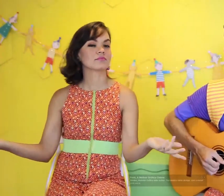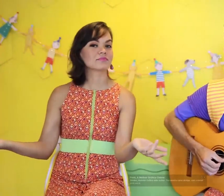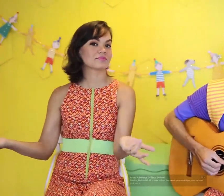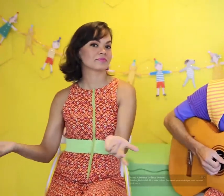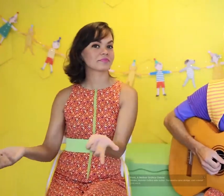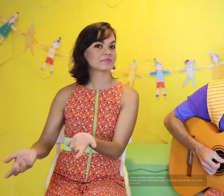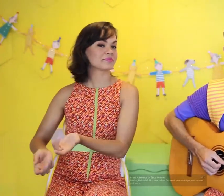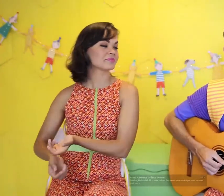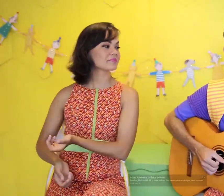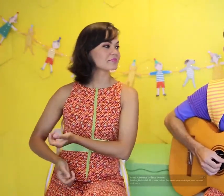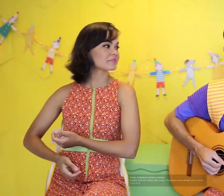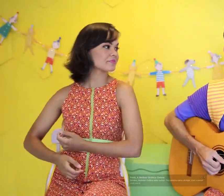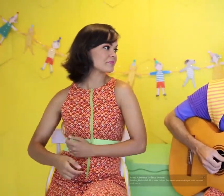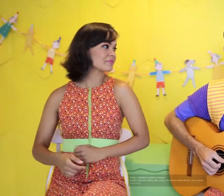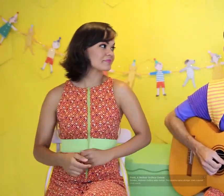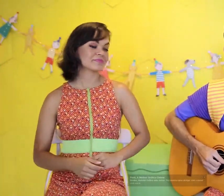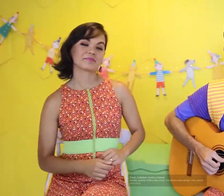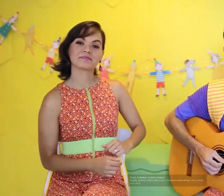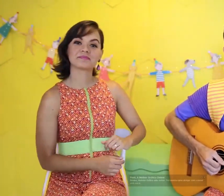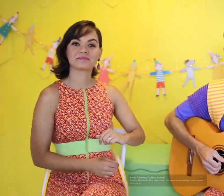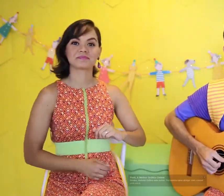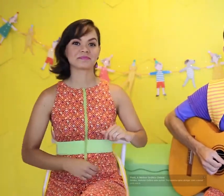disseminar.